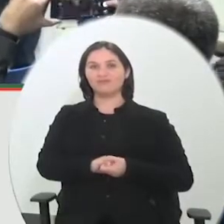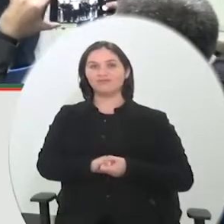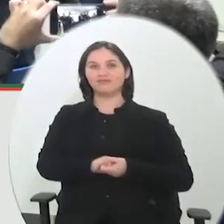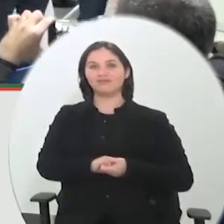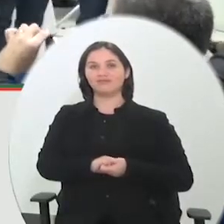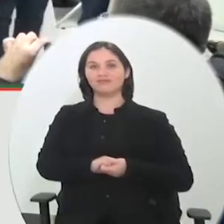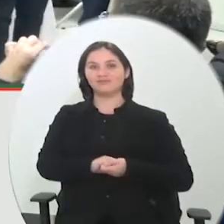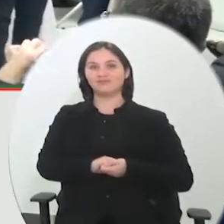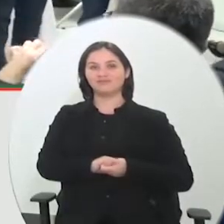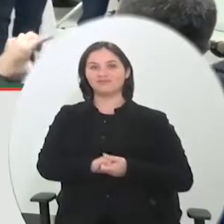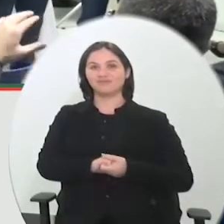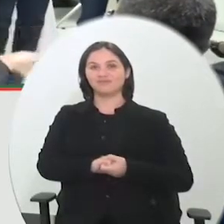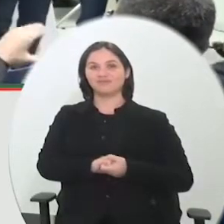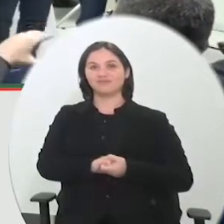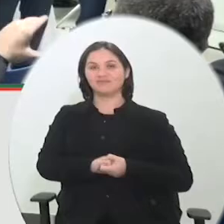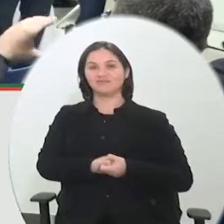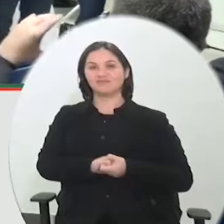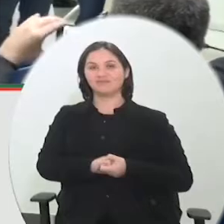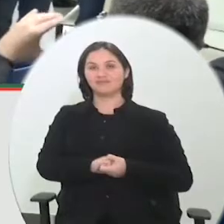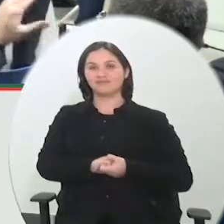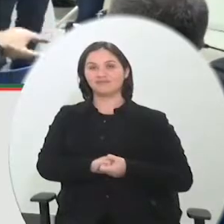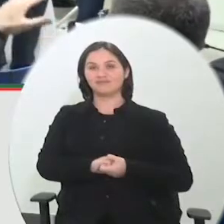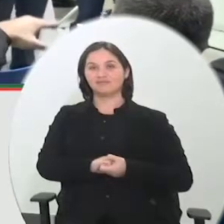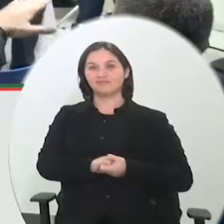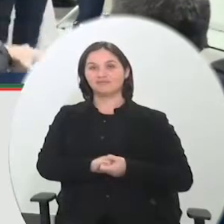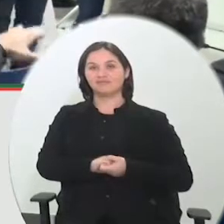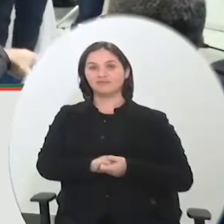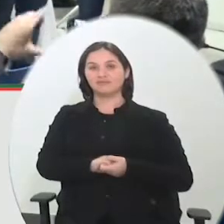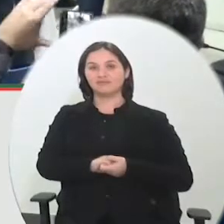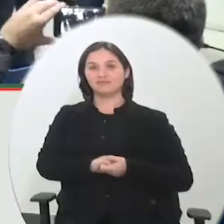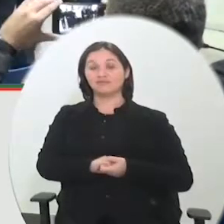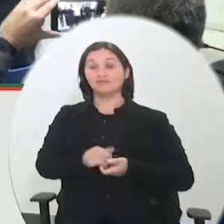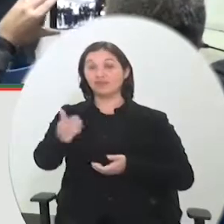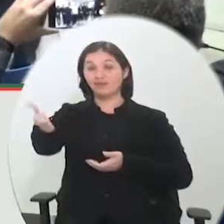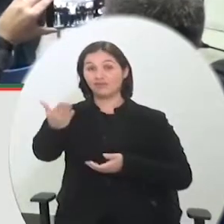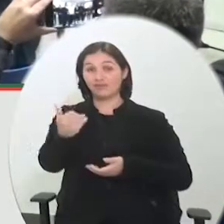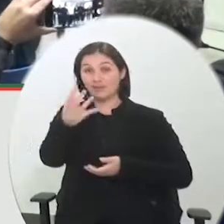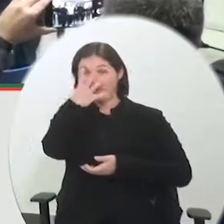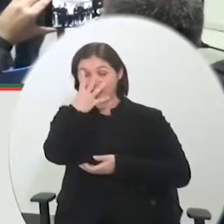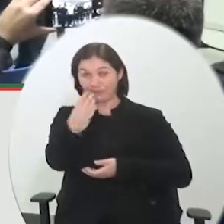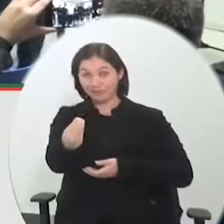Convidamos as demais autoridades aqui da mesa também fazer parte dessa foto.